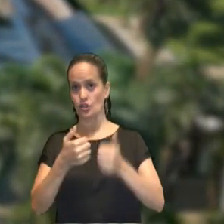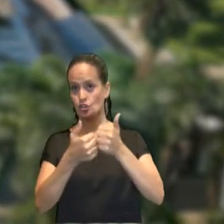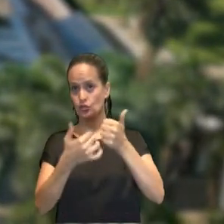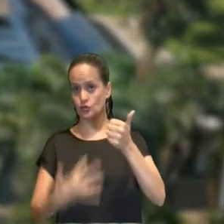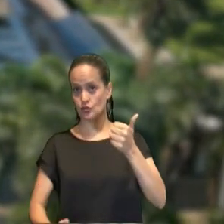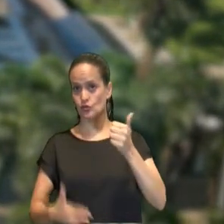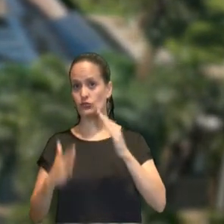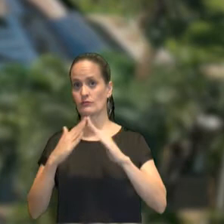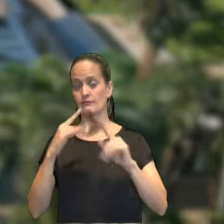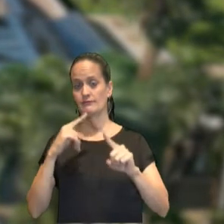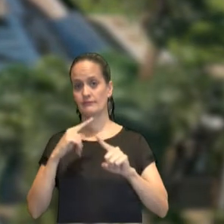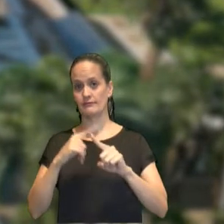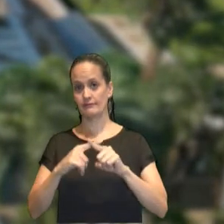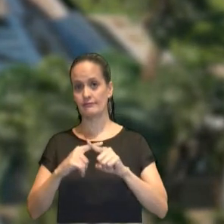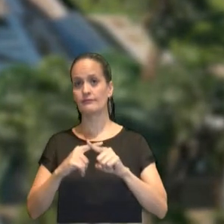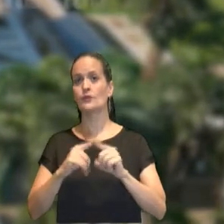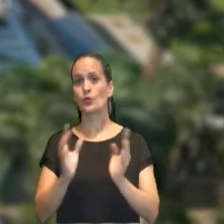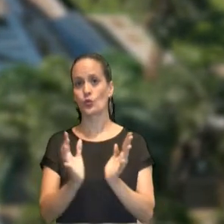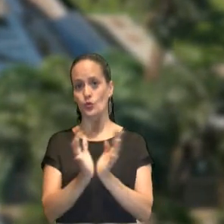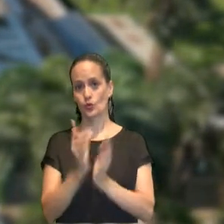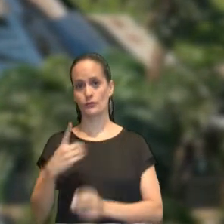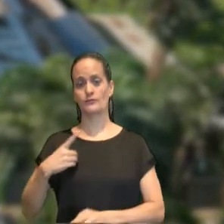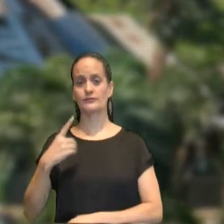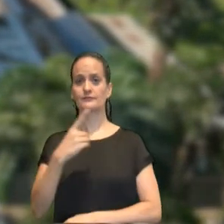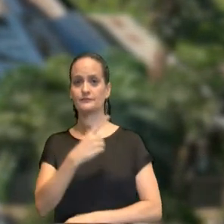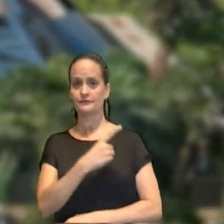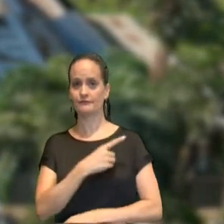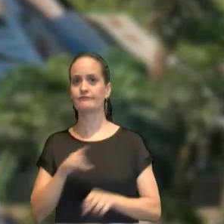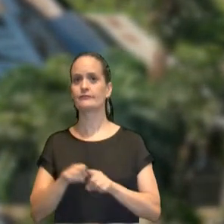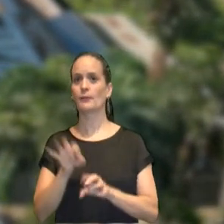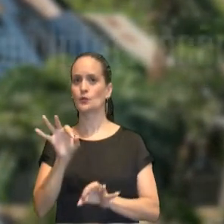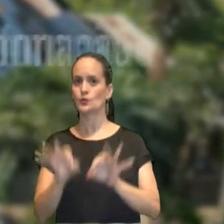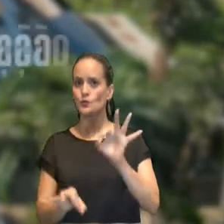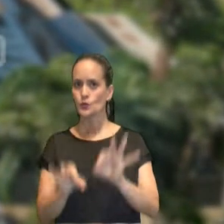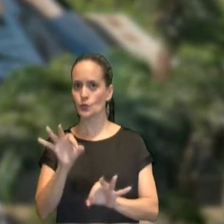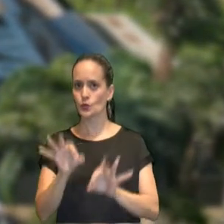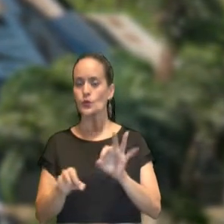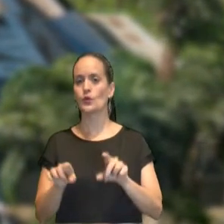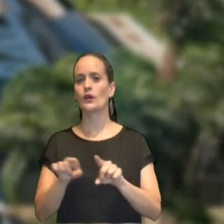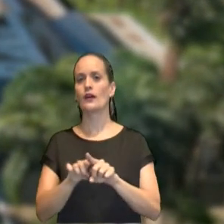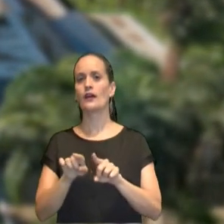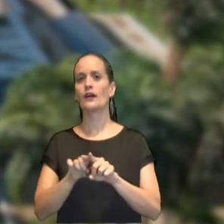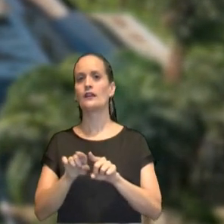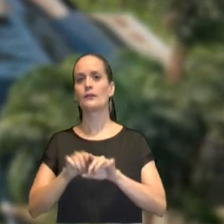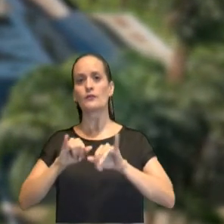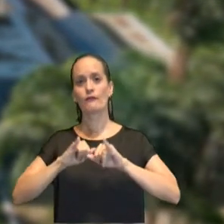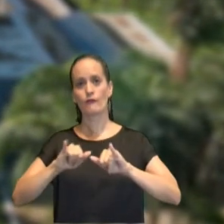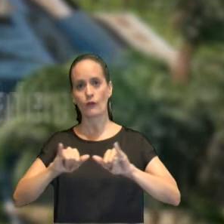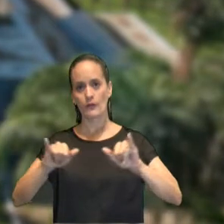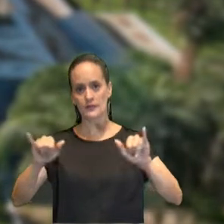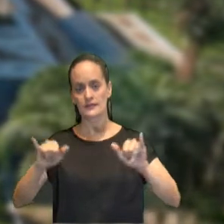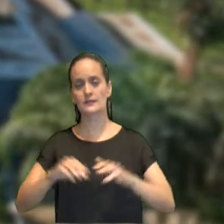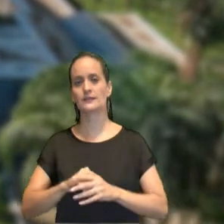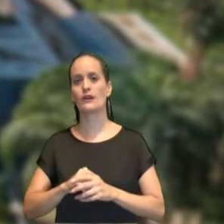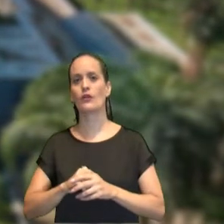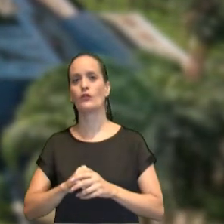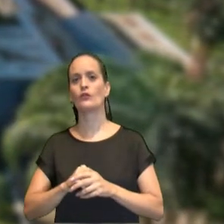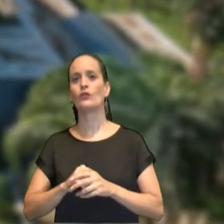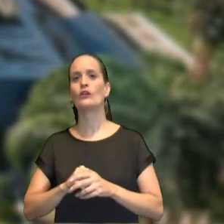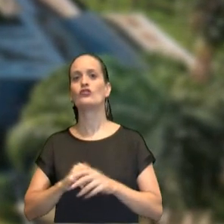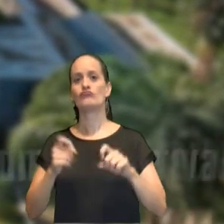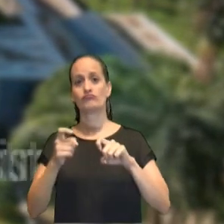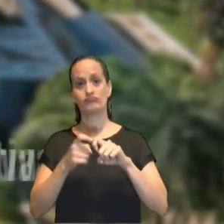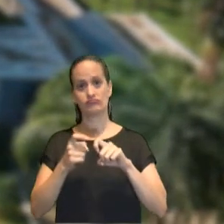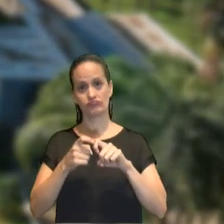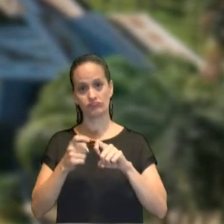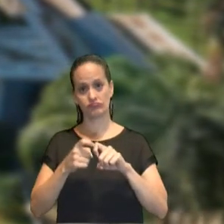Igreja, Conselho Diaconal, Assessoria Jurídica, Ministério de Informação, Serviço de